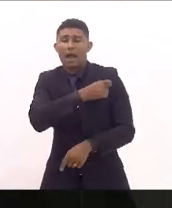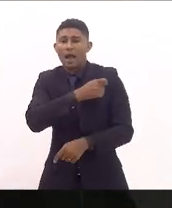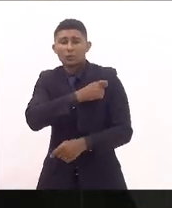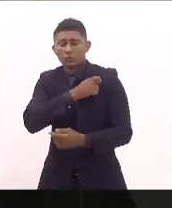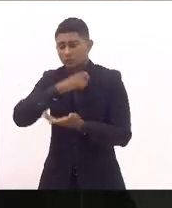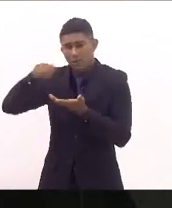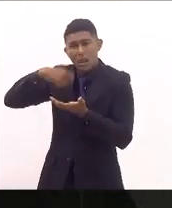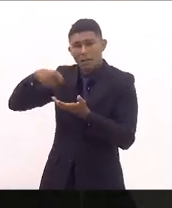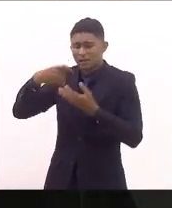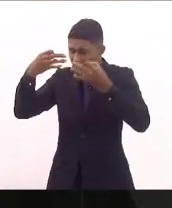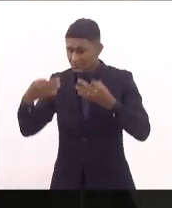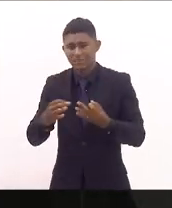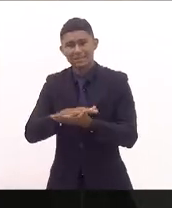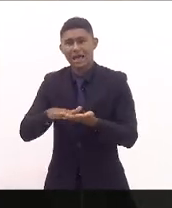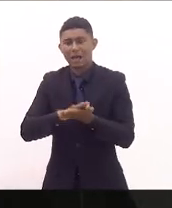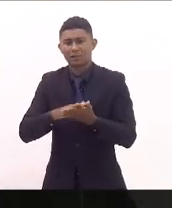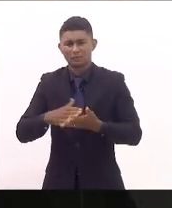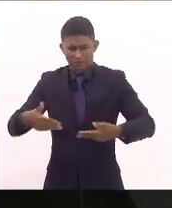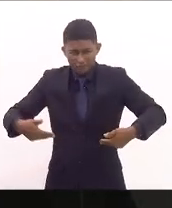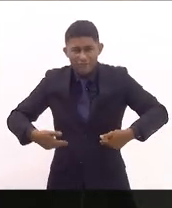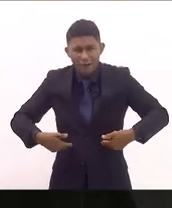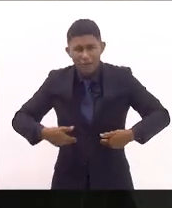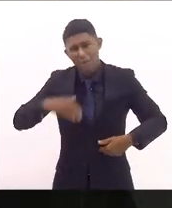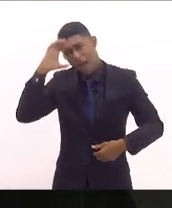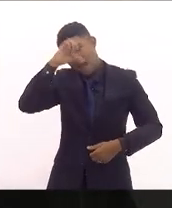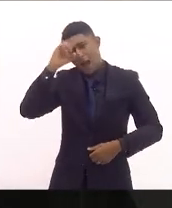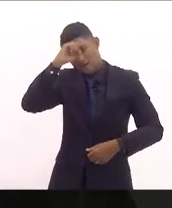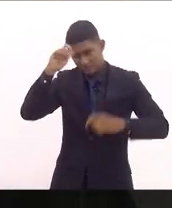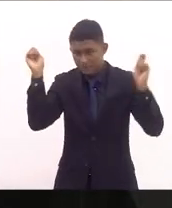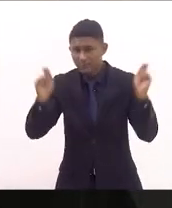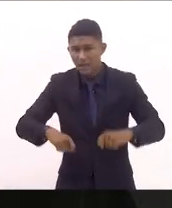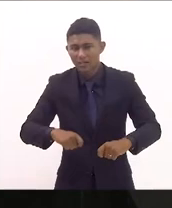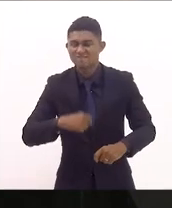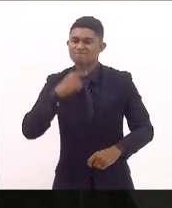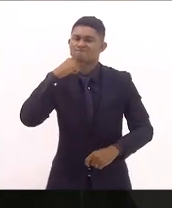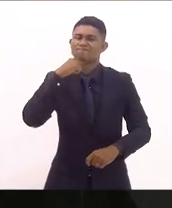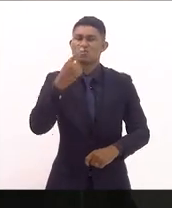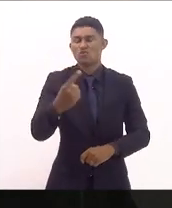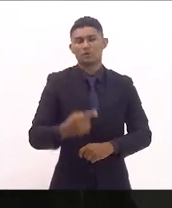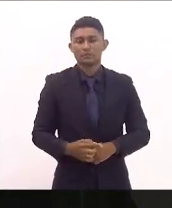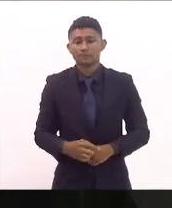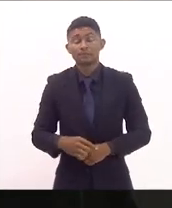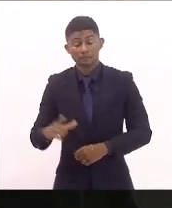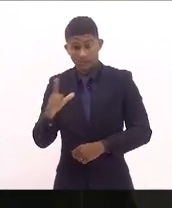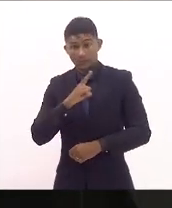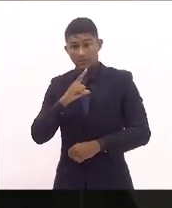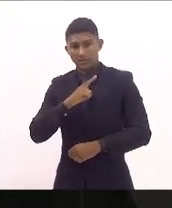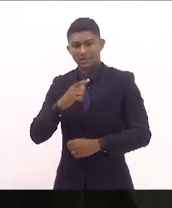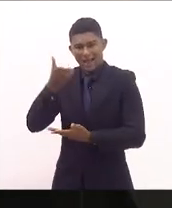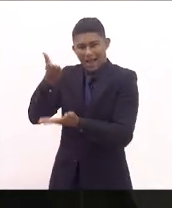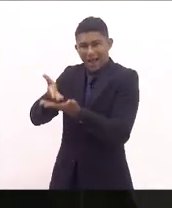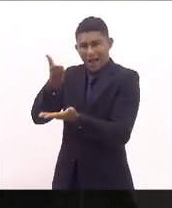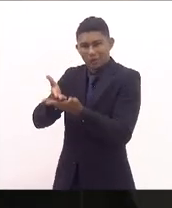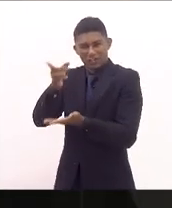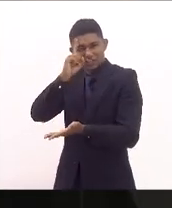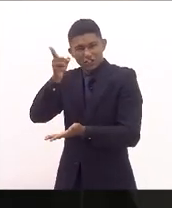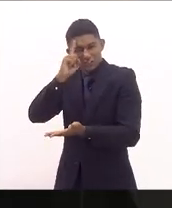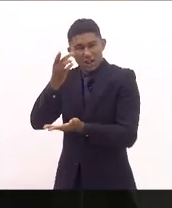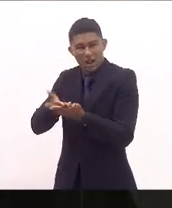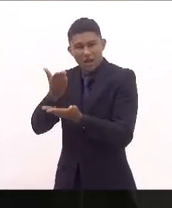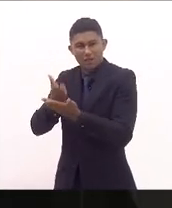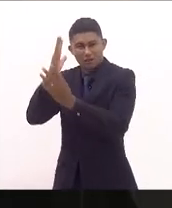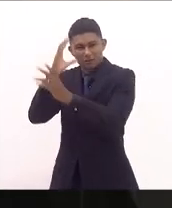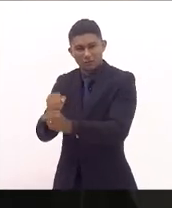adequada com fome ninguém aprende a gente tem 200 dias letivos no ano e